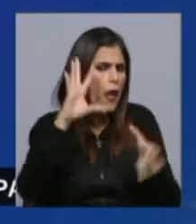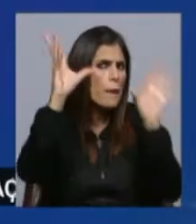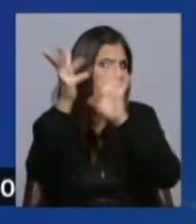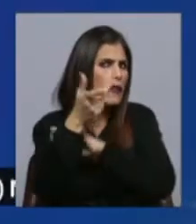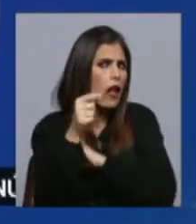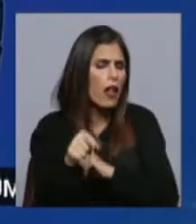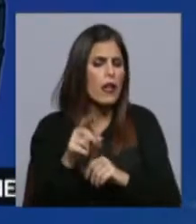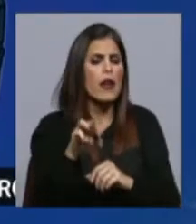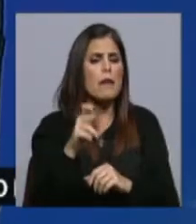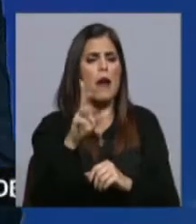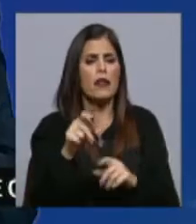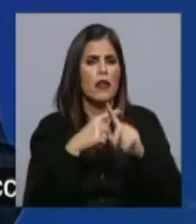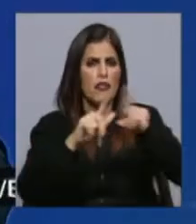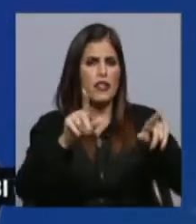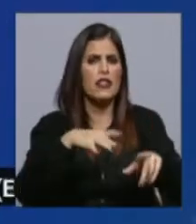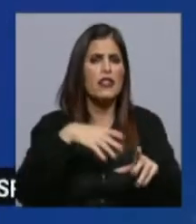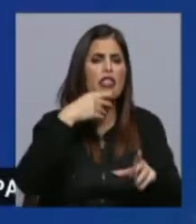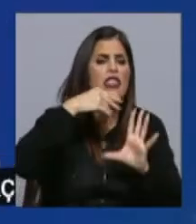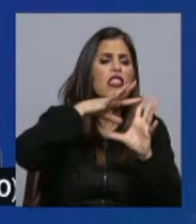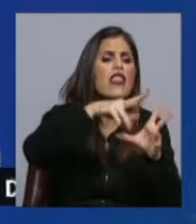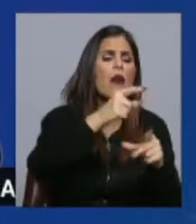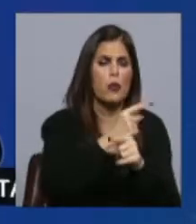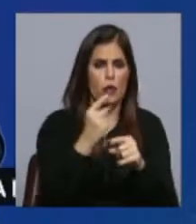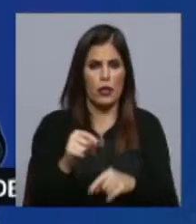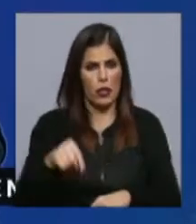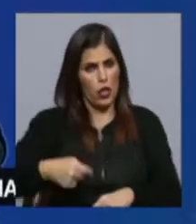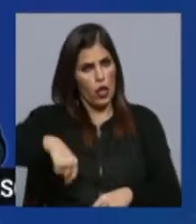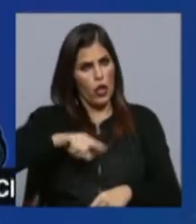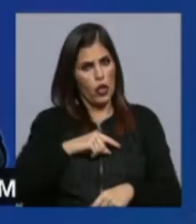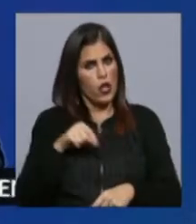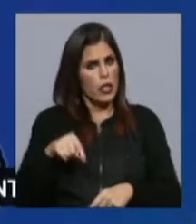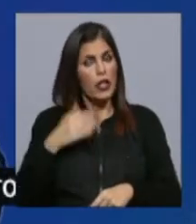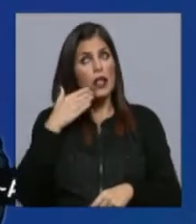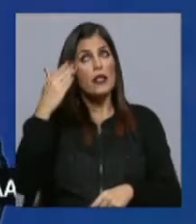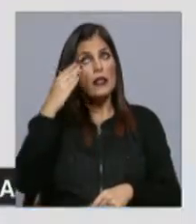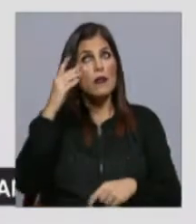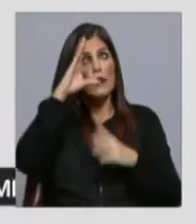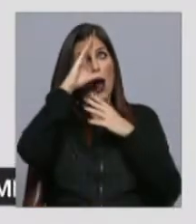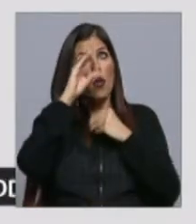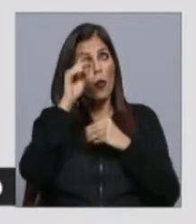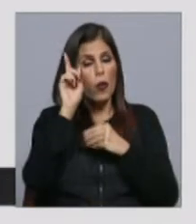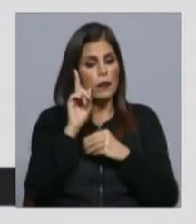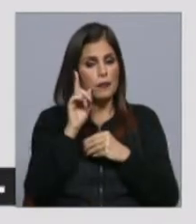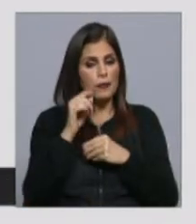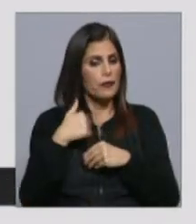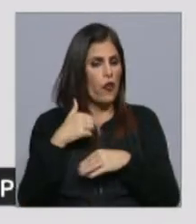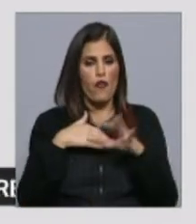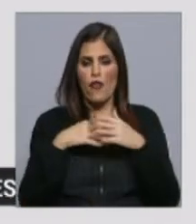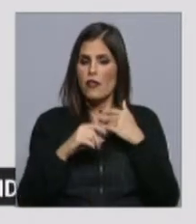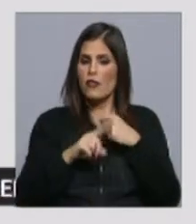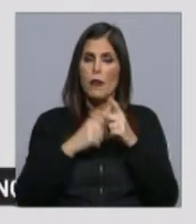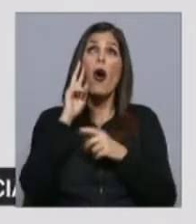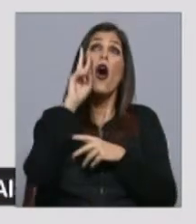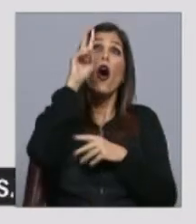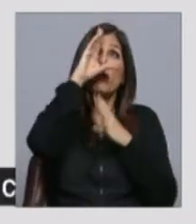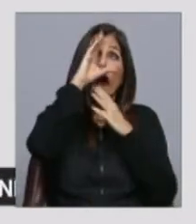em Marte tão diferente aqui da Terra? Olha, nós aqui na Terra temos que agradecer muito à Lua. A nossa Lua, e eu garanto que eu faço sempre isso, quando olho para a Lua agradeço